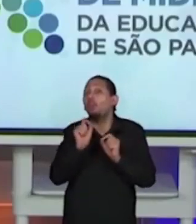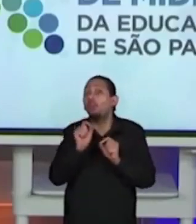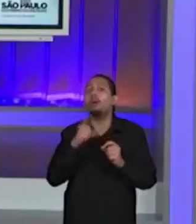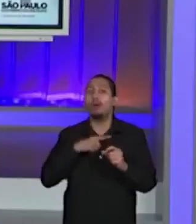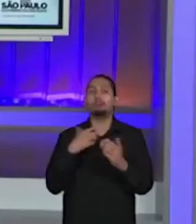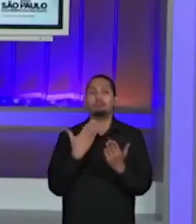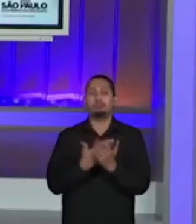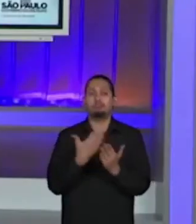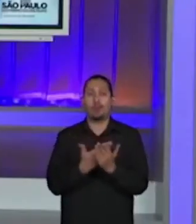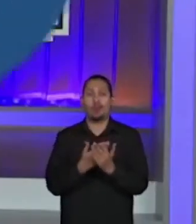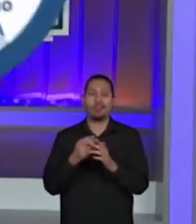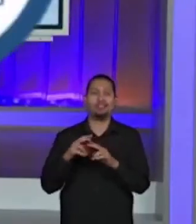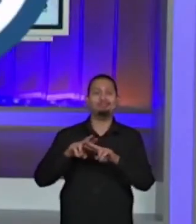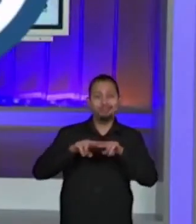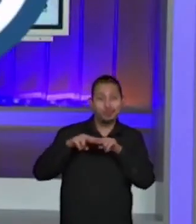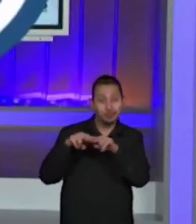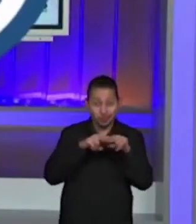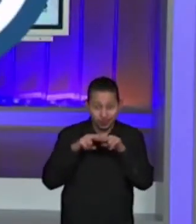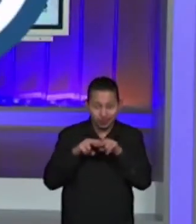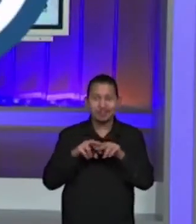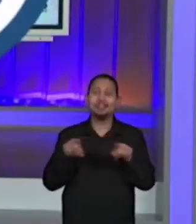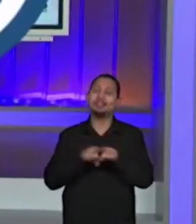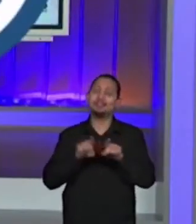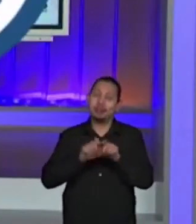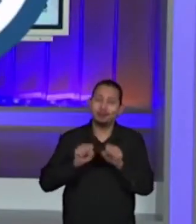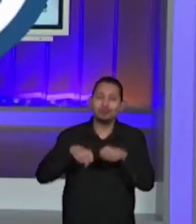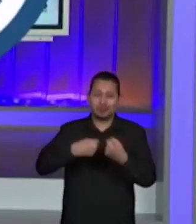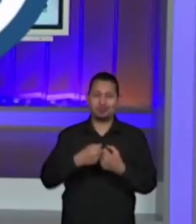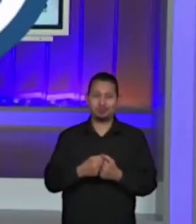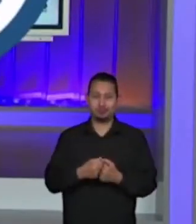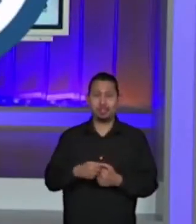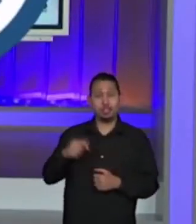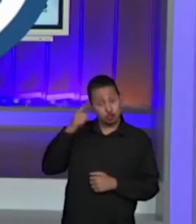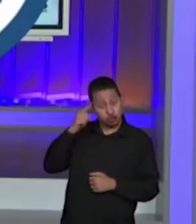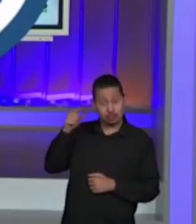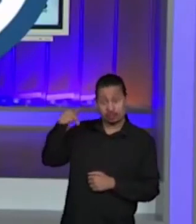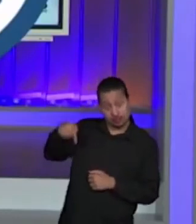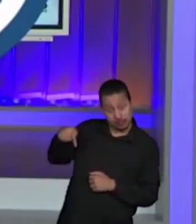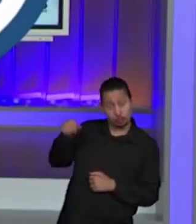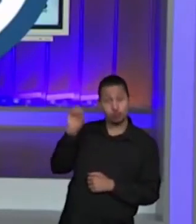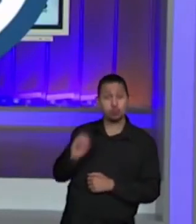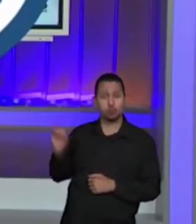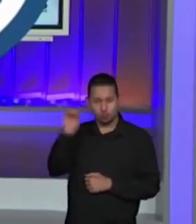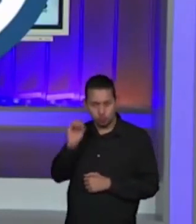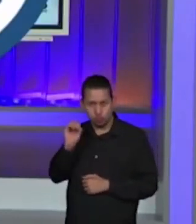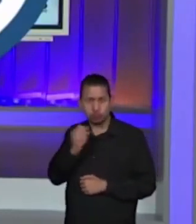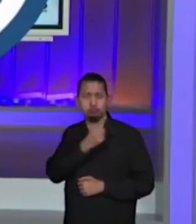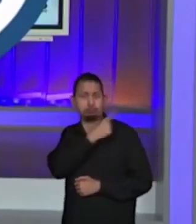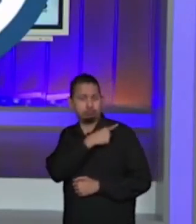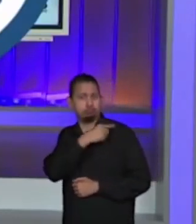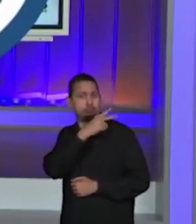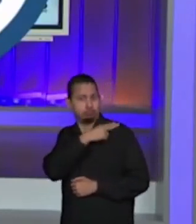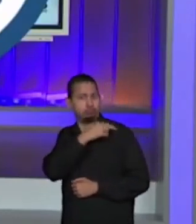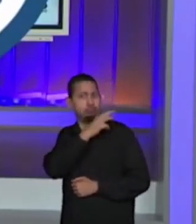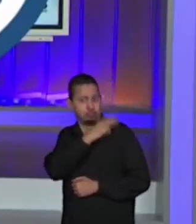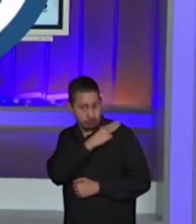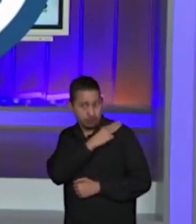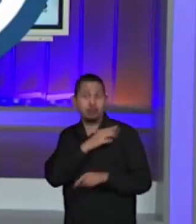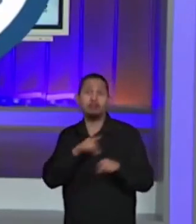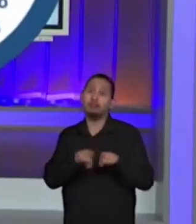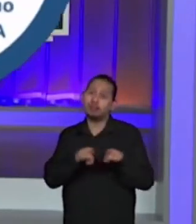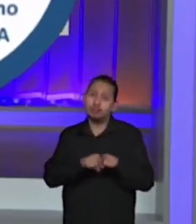escolar. A partir de 7 de outubro, é a vez do ensino médio e EJA voltarem às aulas